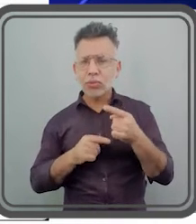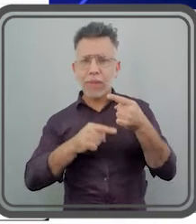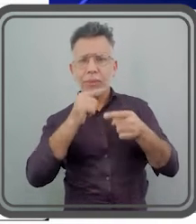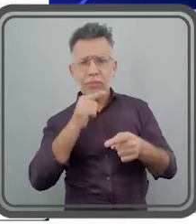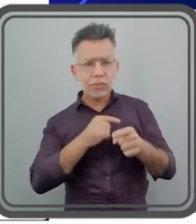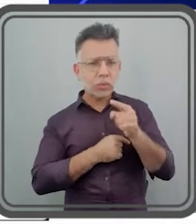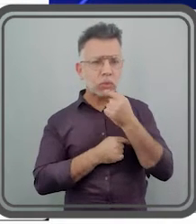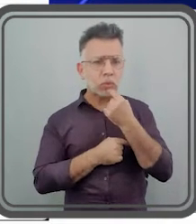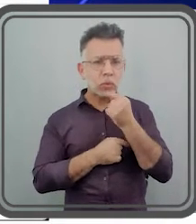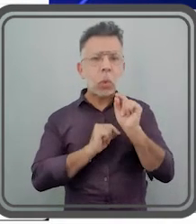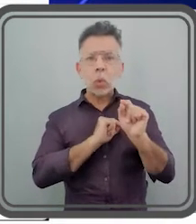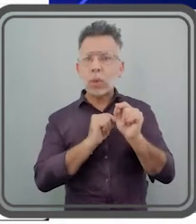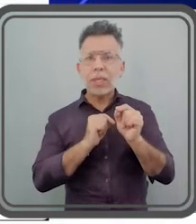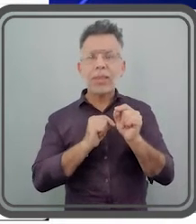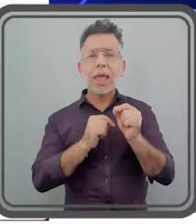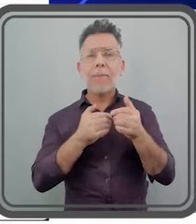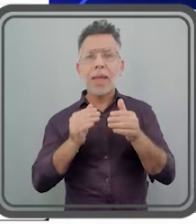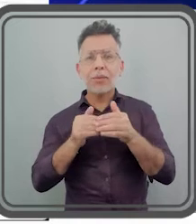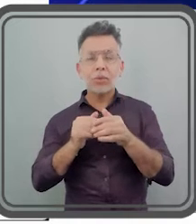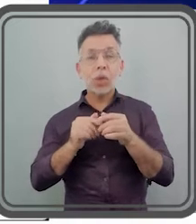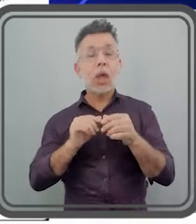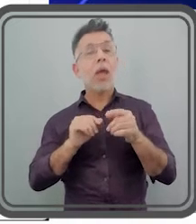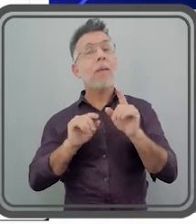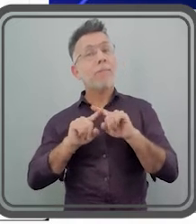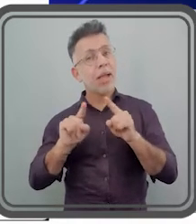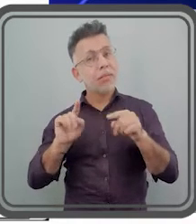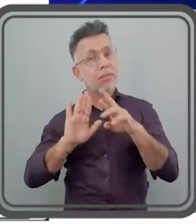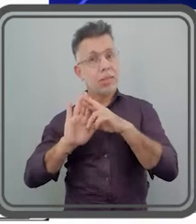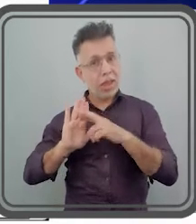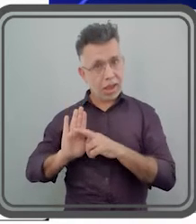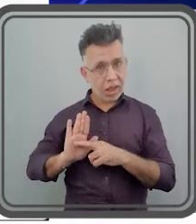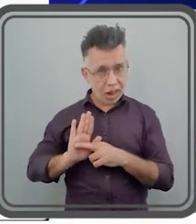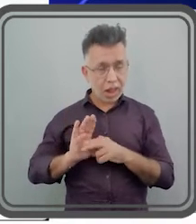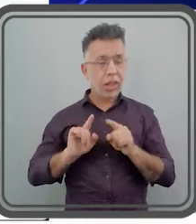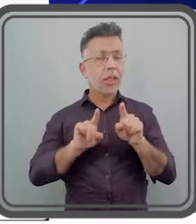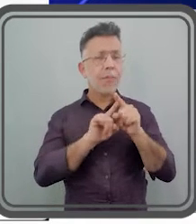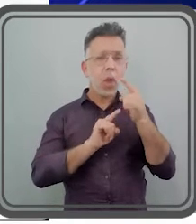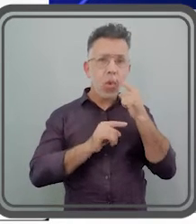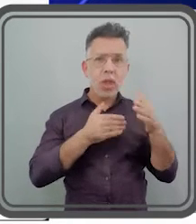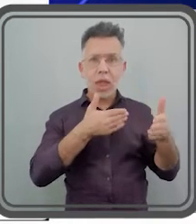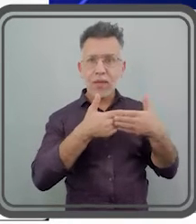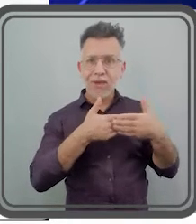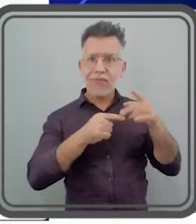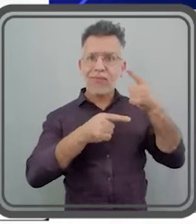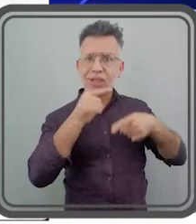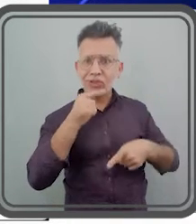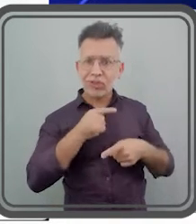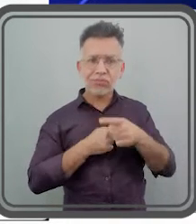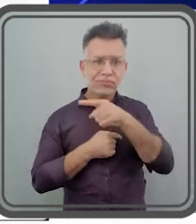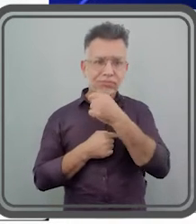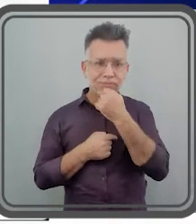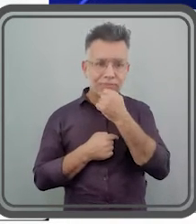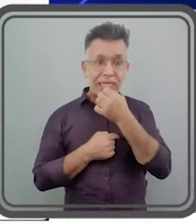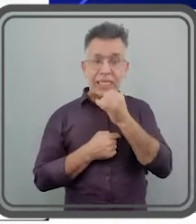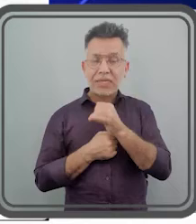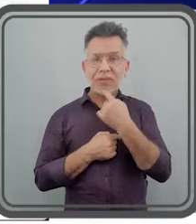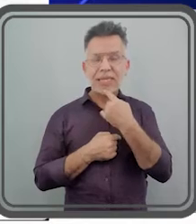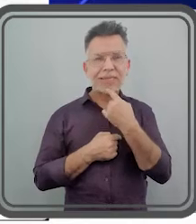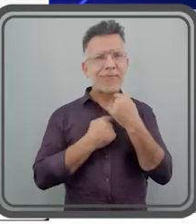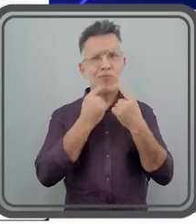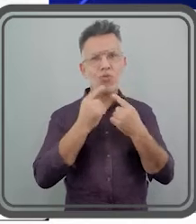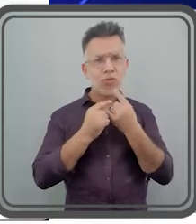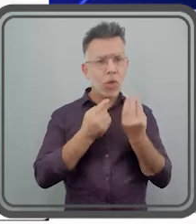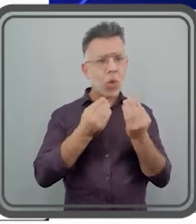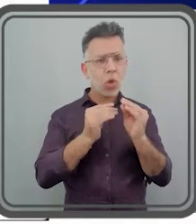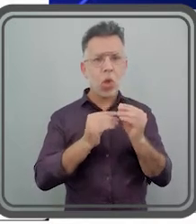O que que tá aberto com restrição de viagem o que está fechado e aí você caso você não tenha dúvida nessa seleção do